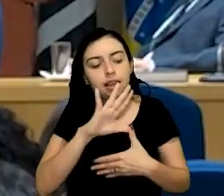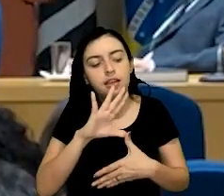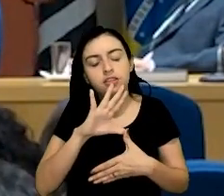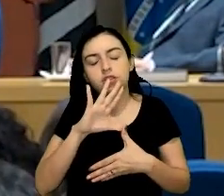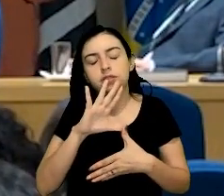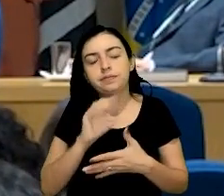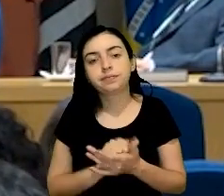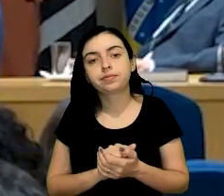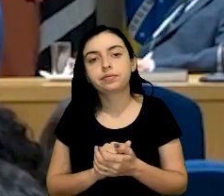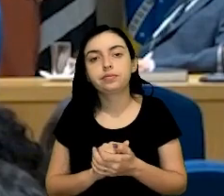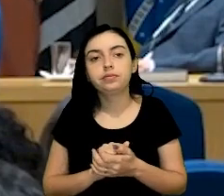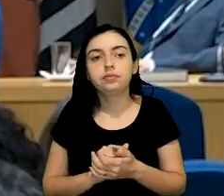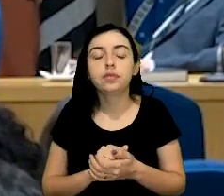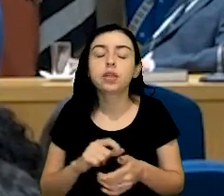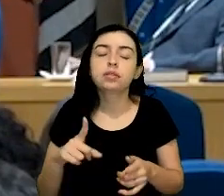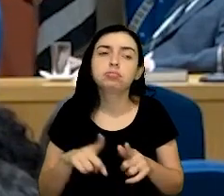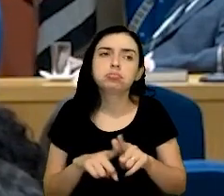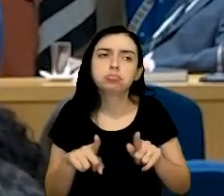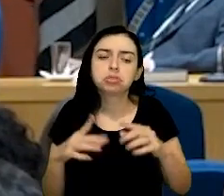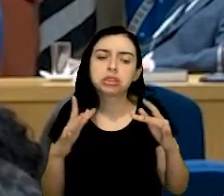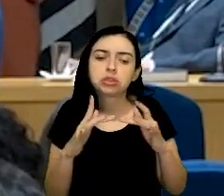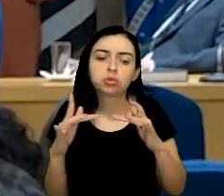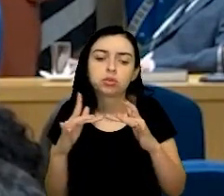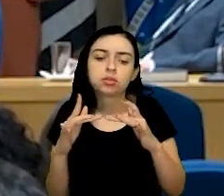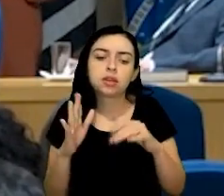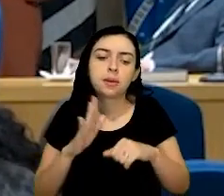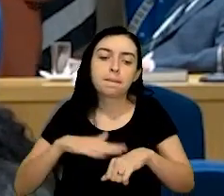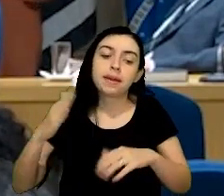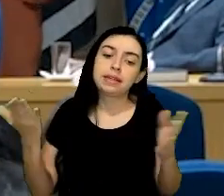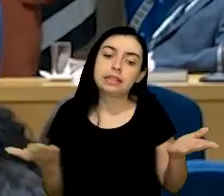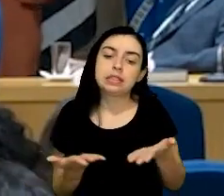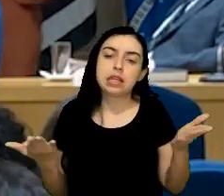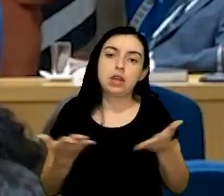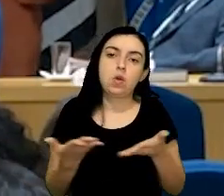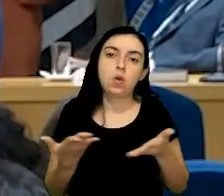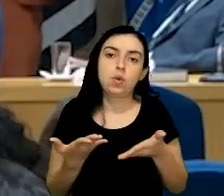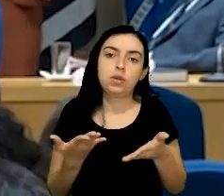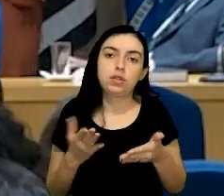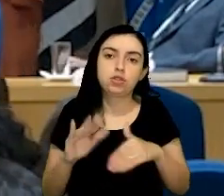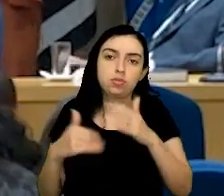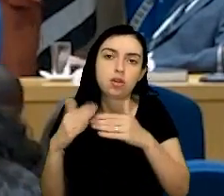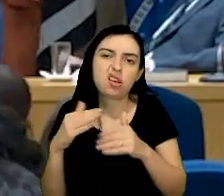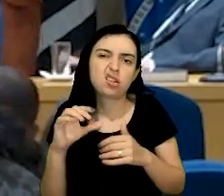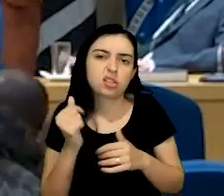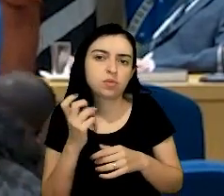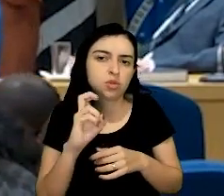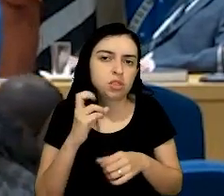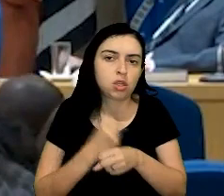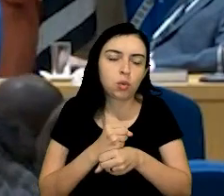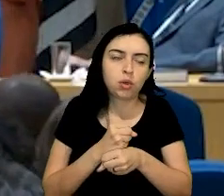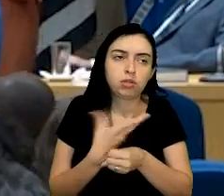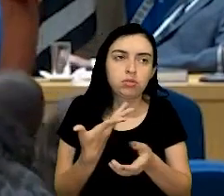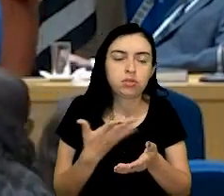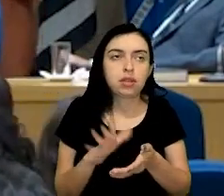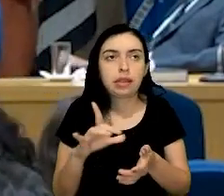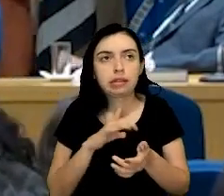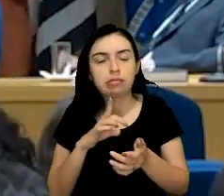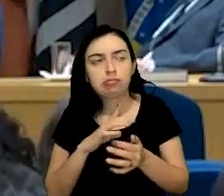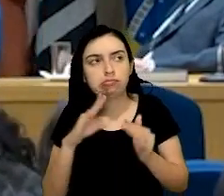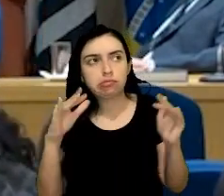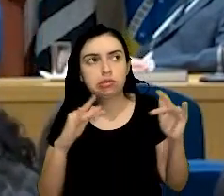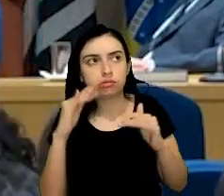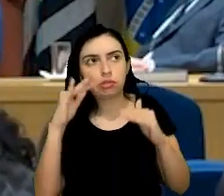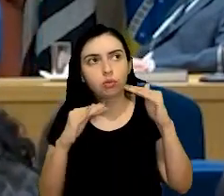ver, provavelmente isso não vai acontecer mais agora, nos próximos 5 anos. Isso tem a ver com o acordo de residência